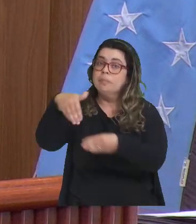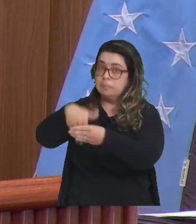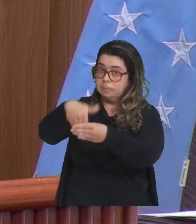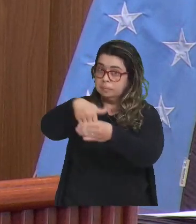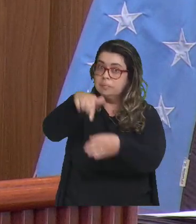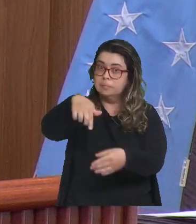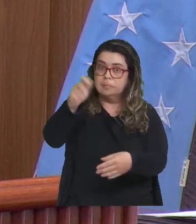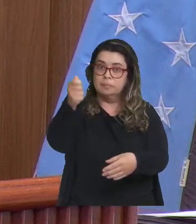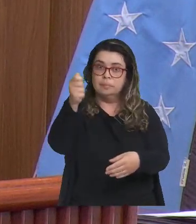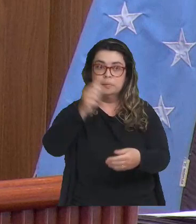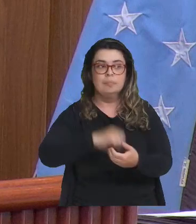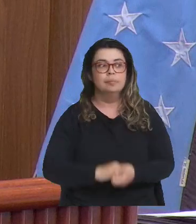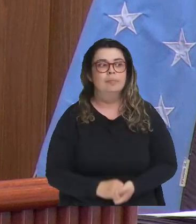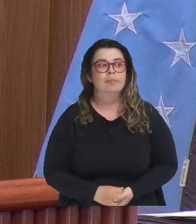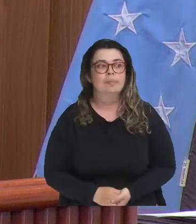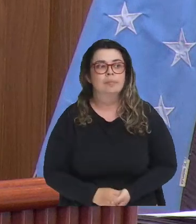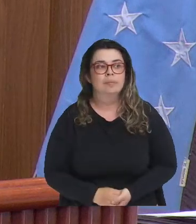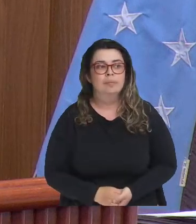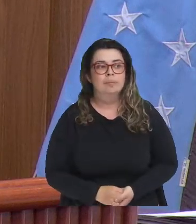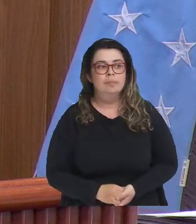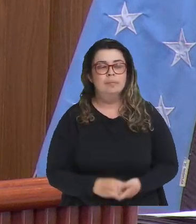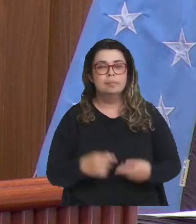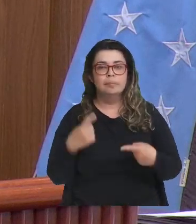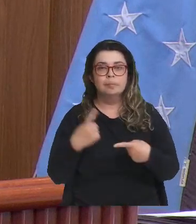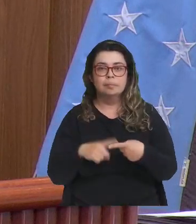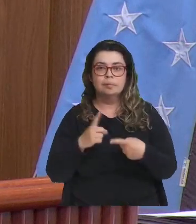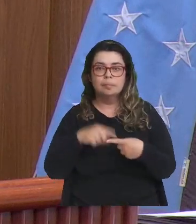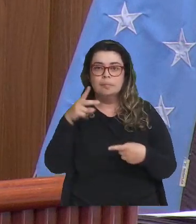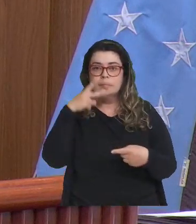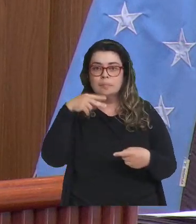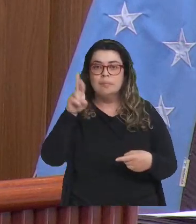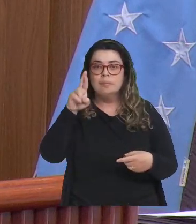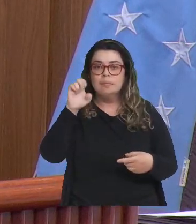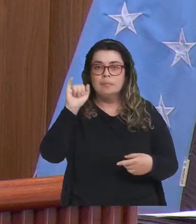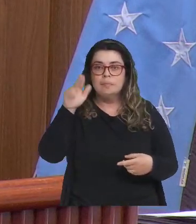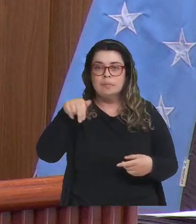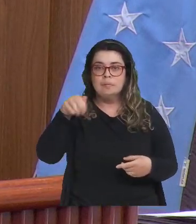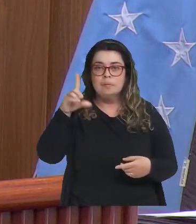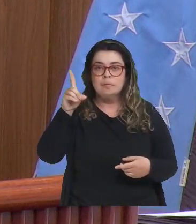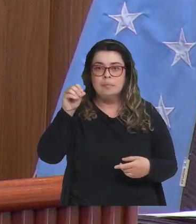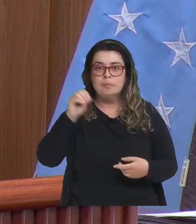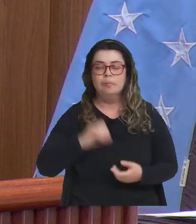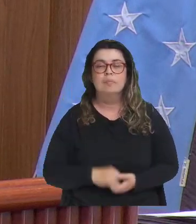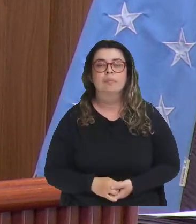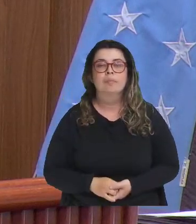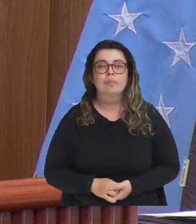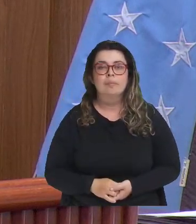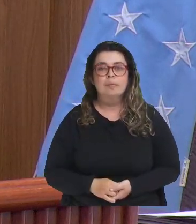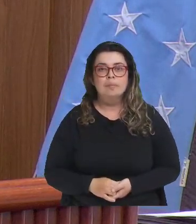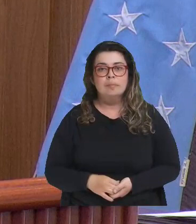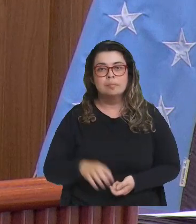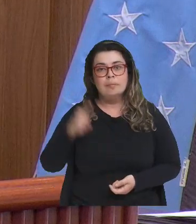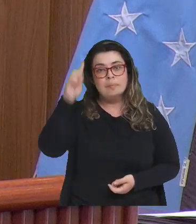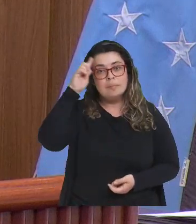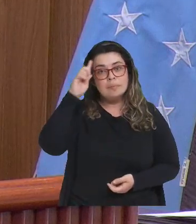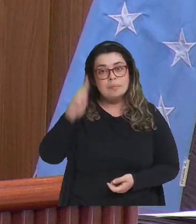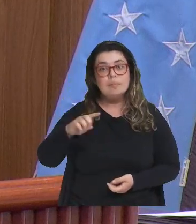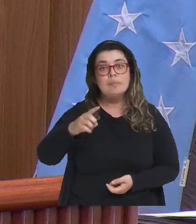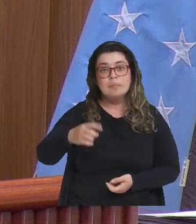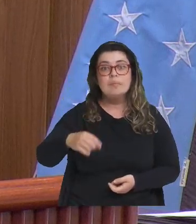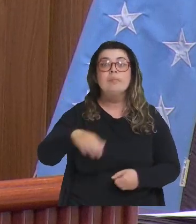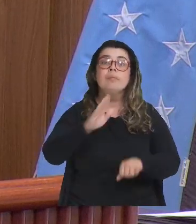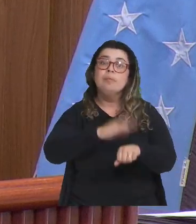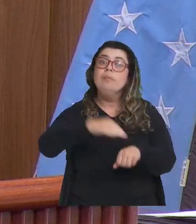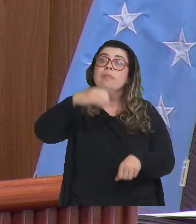E para dizer também, por que nós falamos do deputado Reinaldo? Porque o deputado Reinaldo destinou mais de R$ 9.900.000 para o